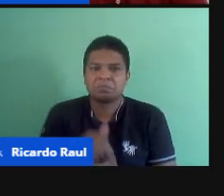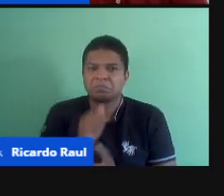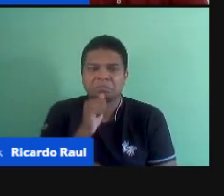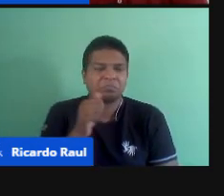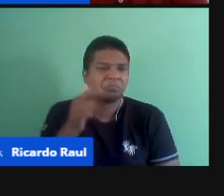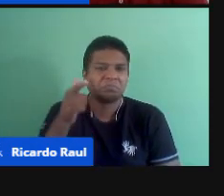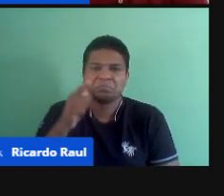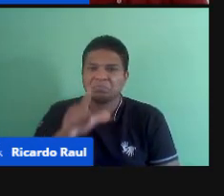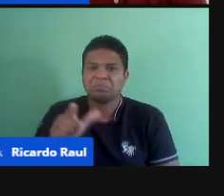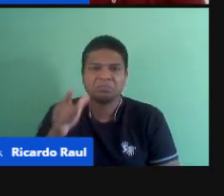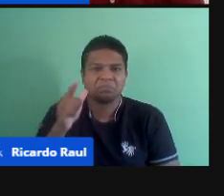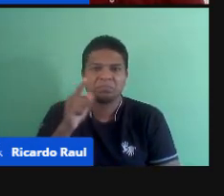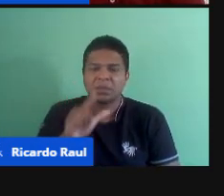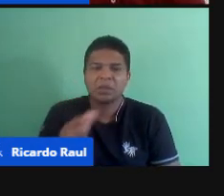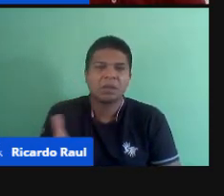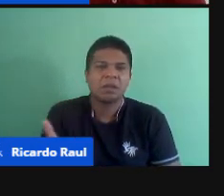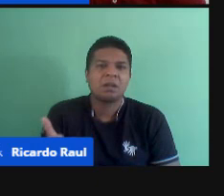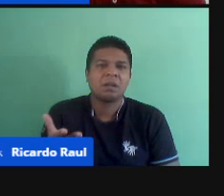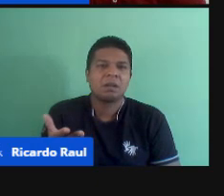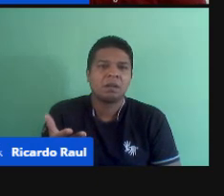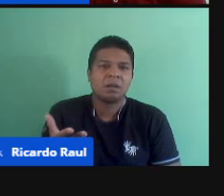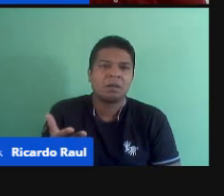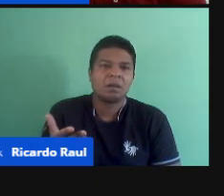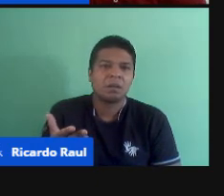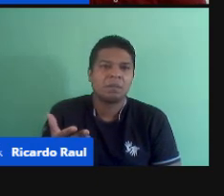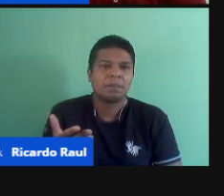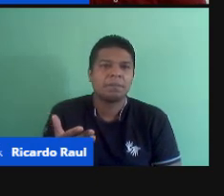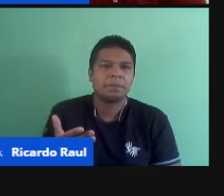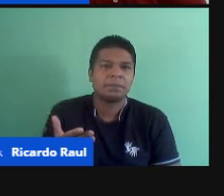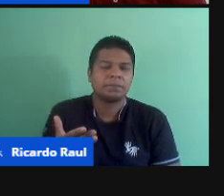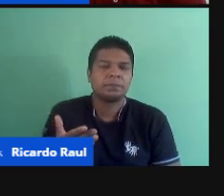não consegue ainda colocar